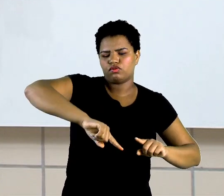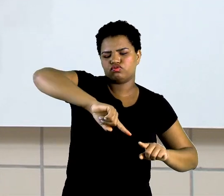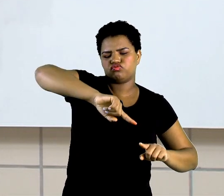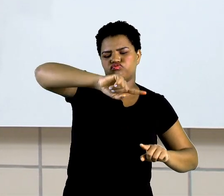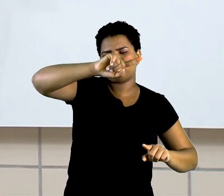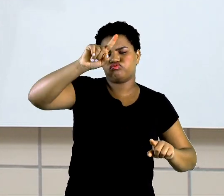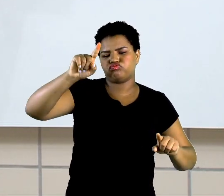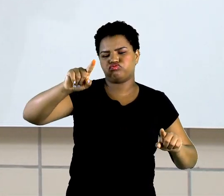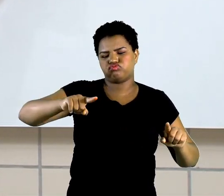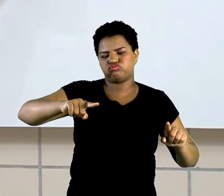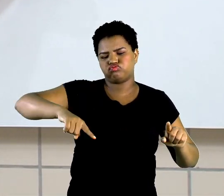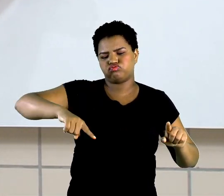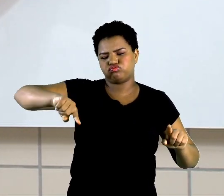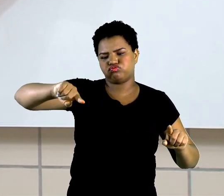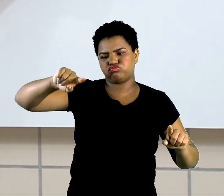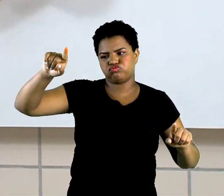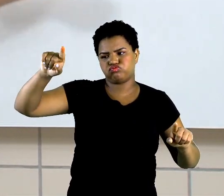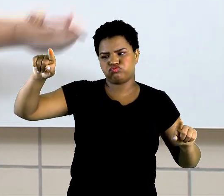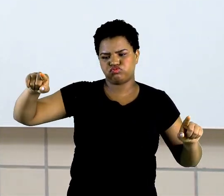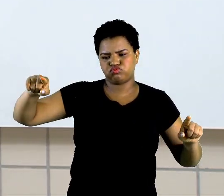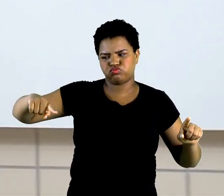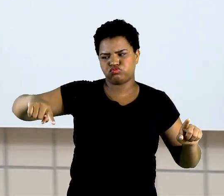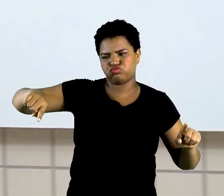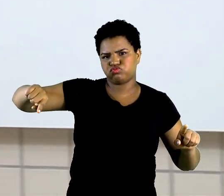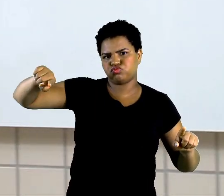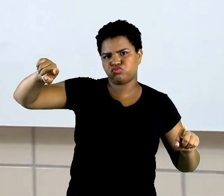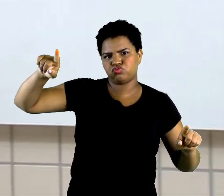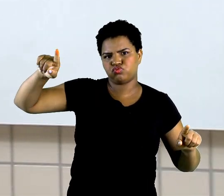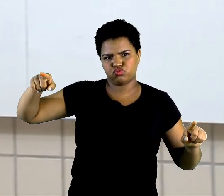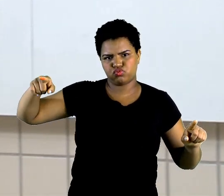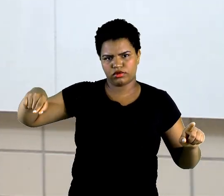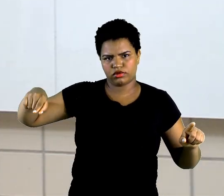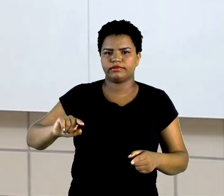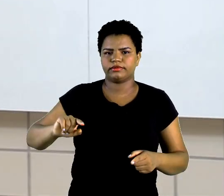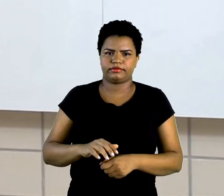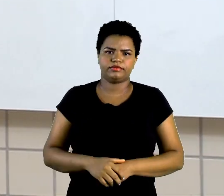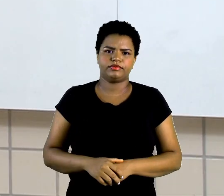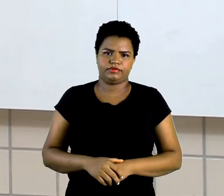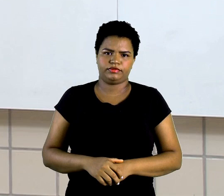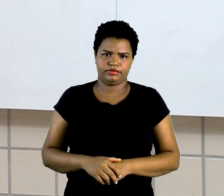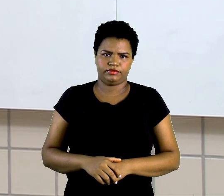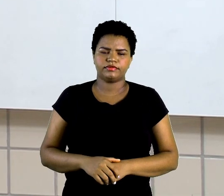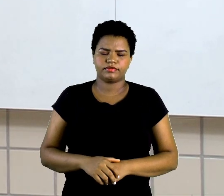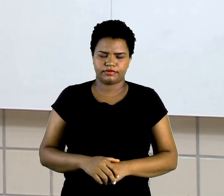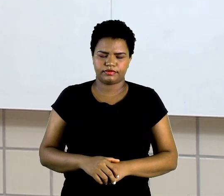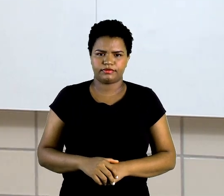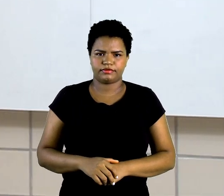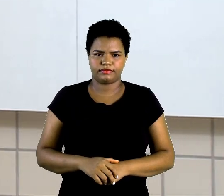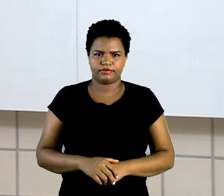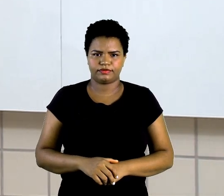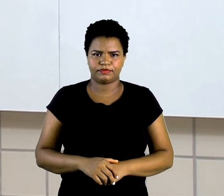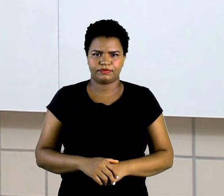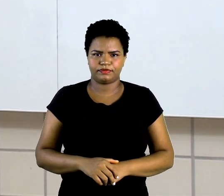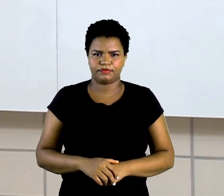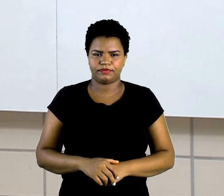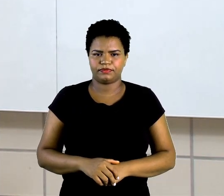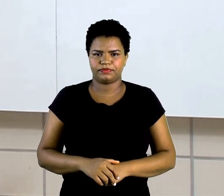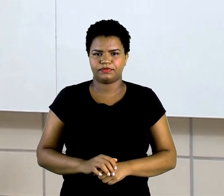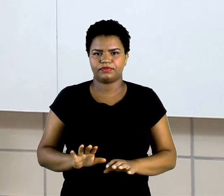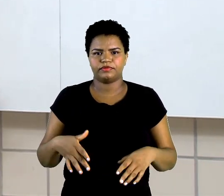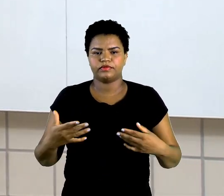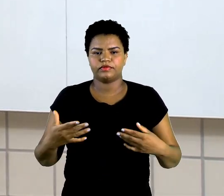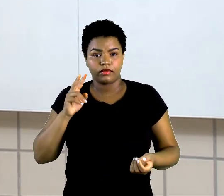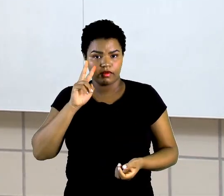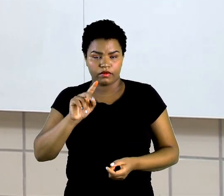longa a distância de uma frequência para a outra. Então,